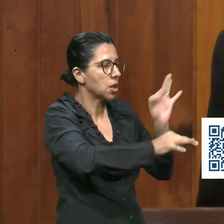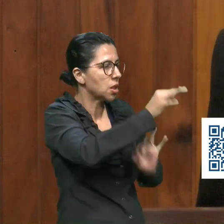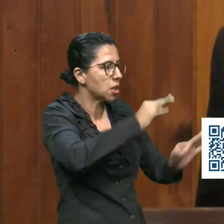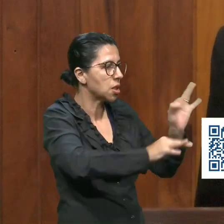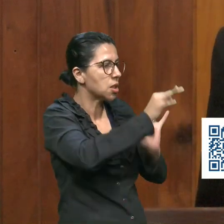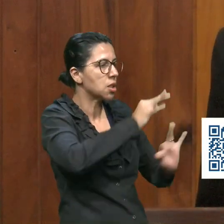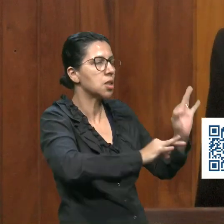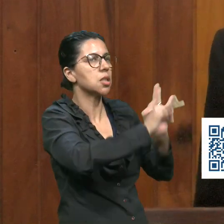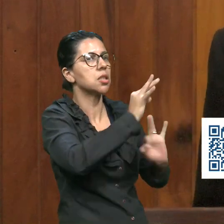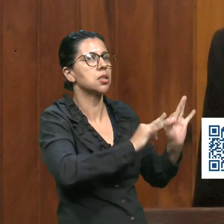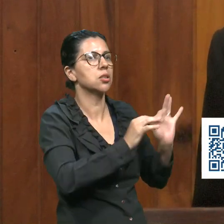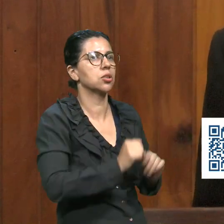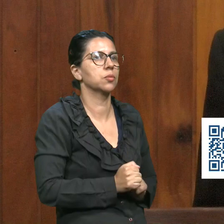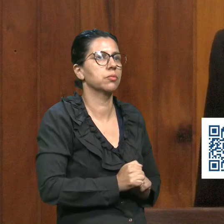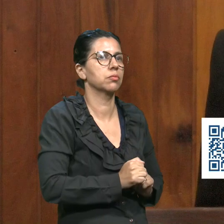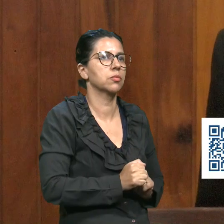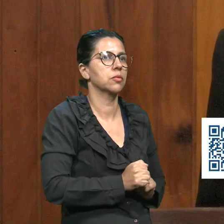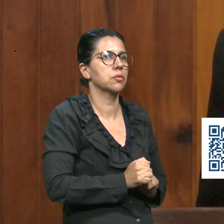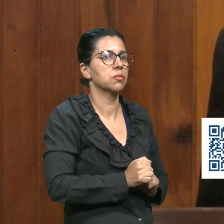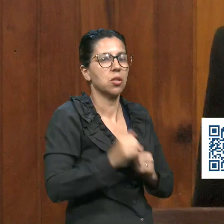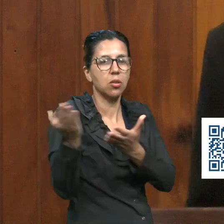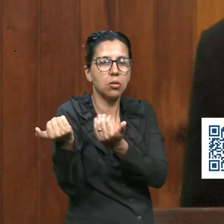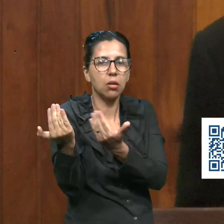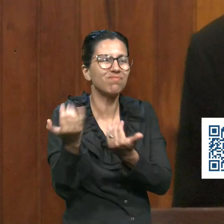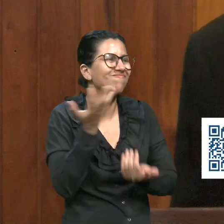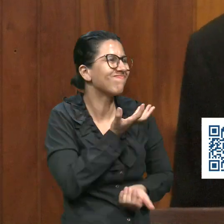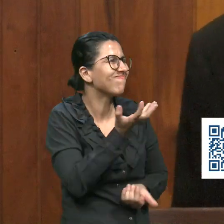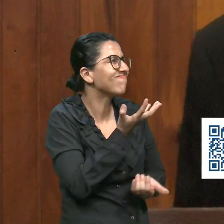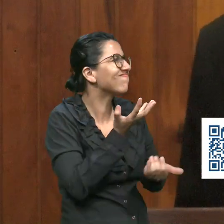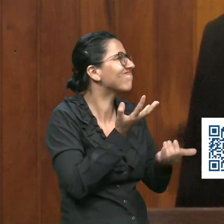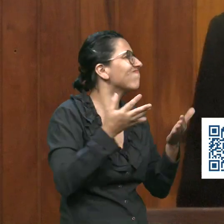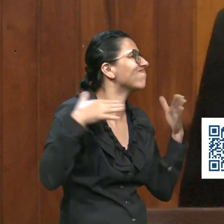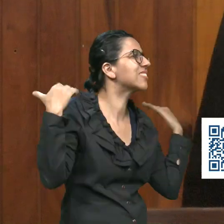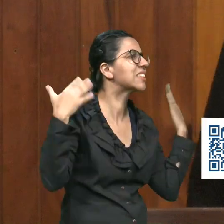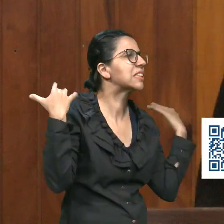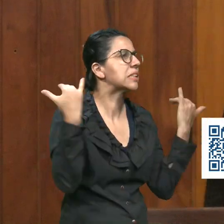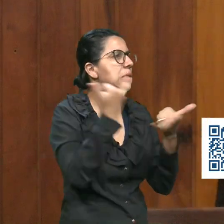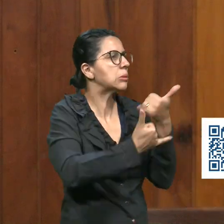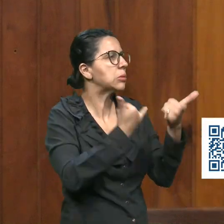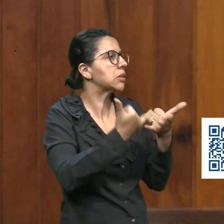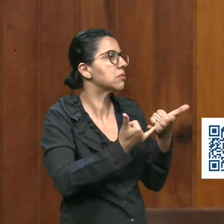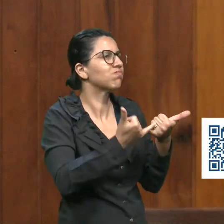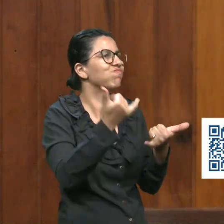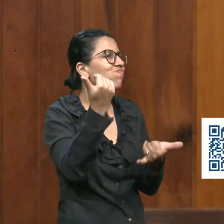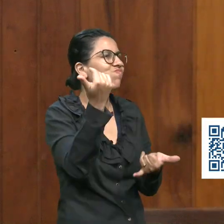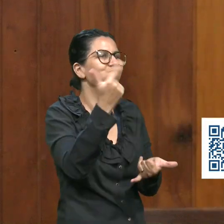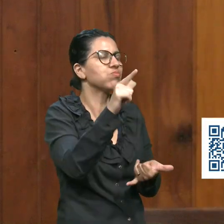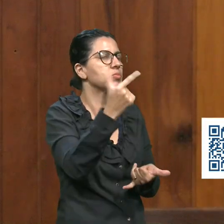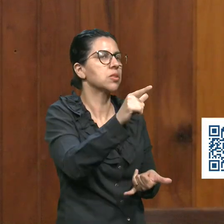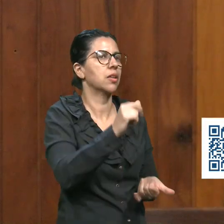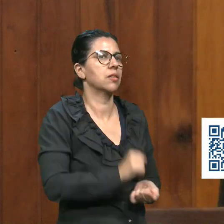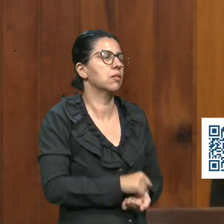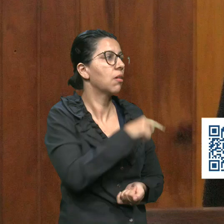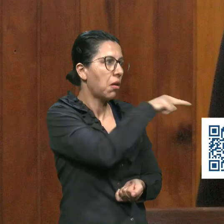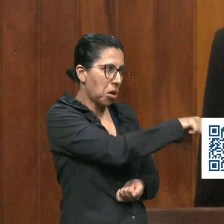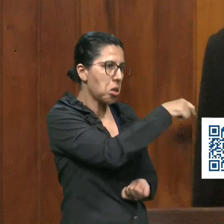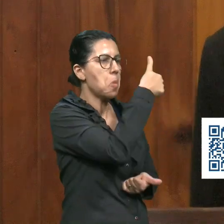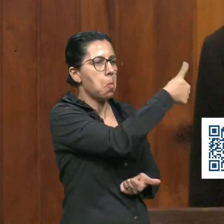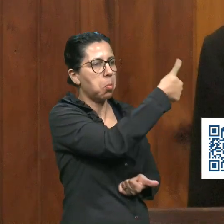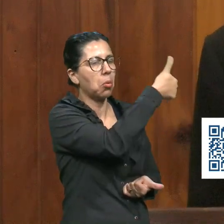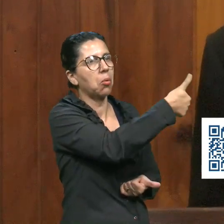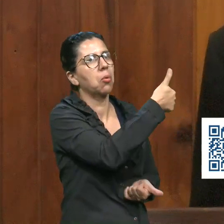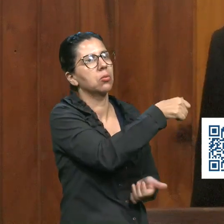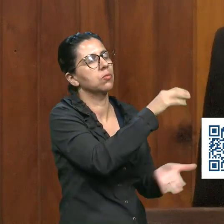campo. Hoje, jovens procuram locais para poder se divertir, não temos. E temos ali um local apropriado,